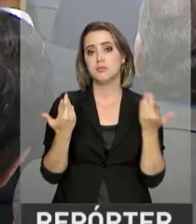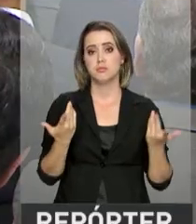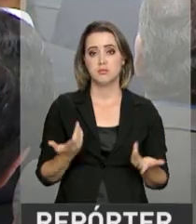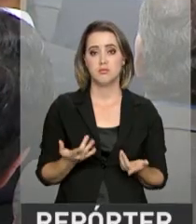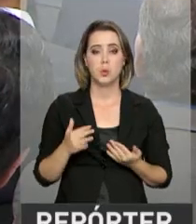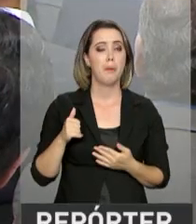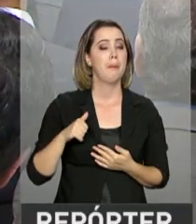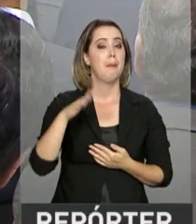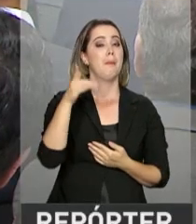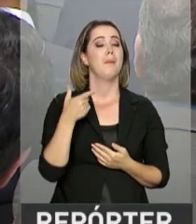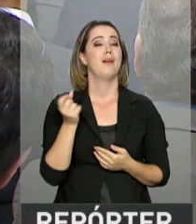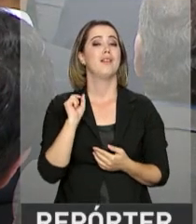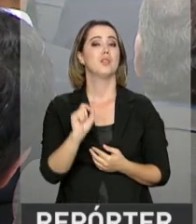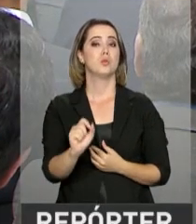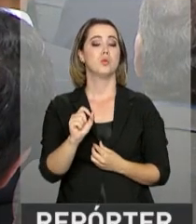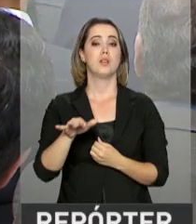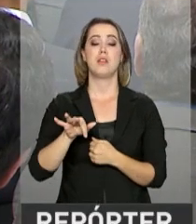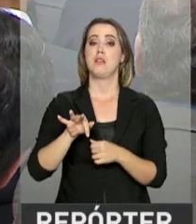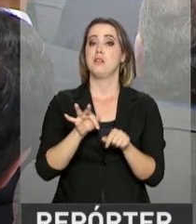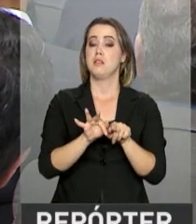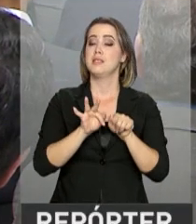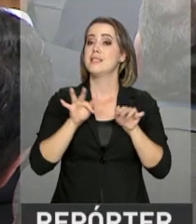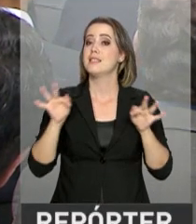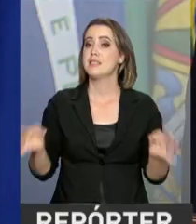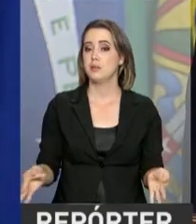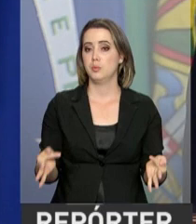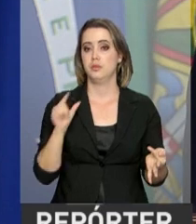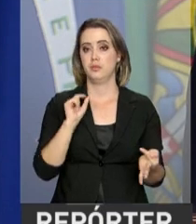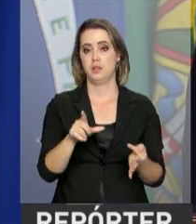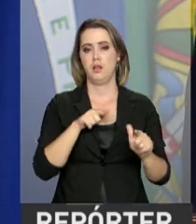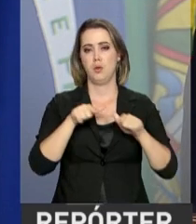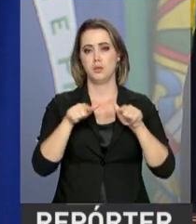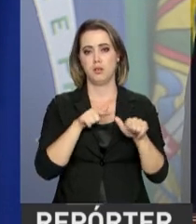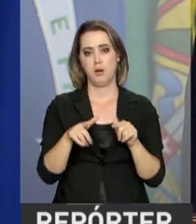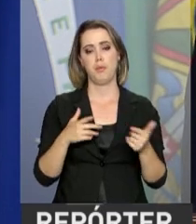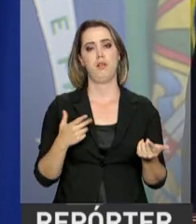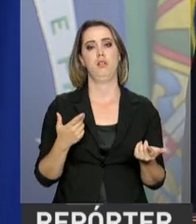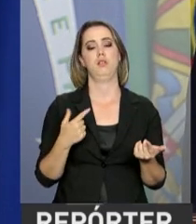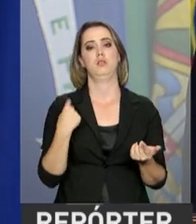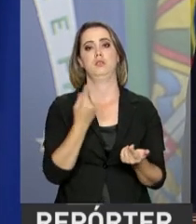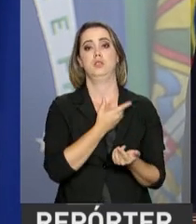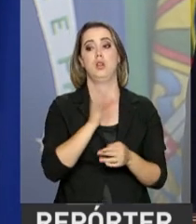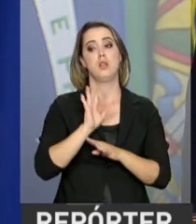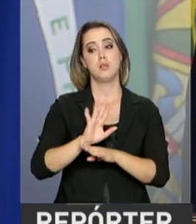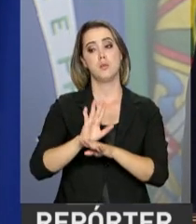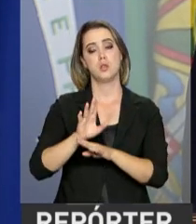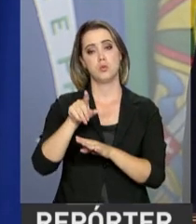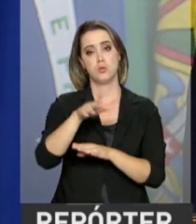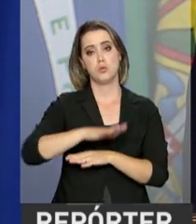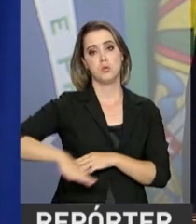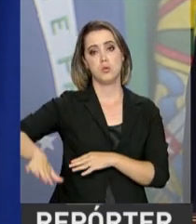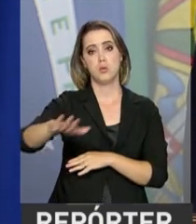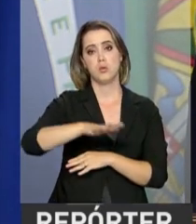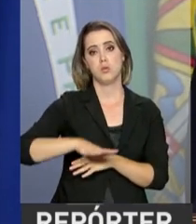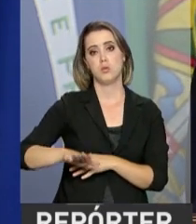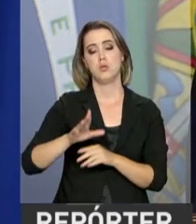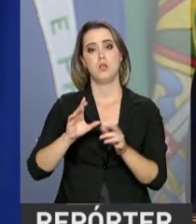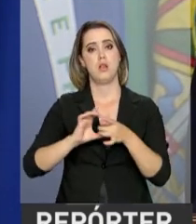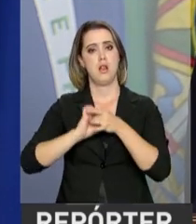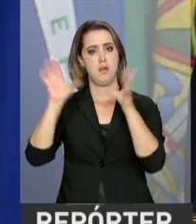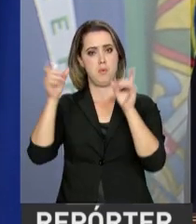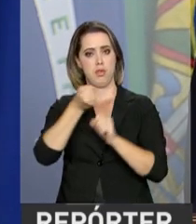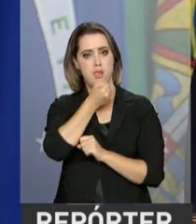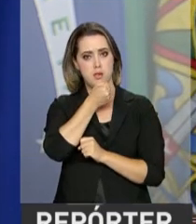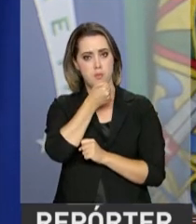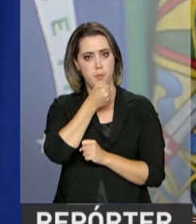que agilizar e desburocratizar, eu creio que é uma contribuição que nós damos à imprensa livre do